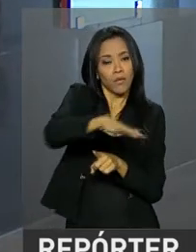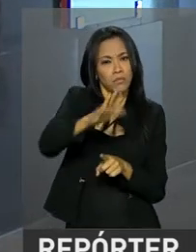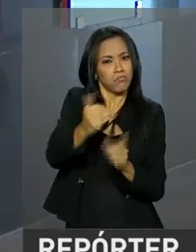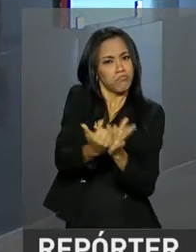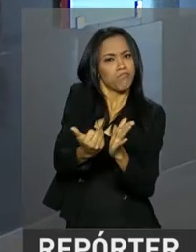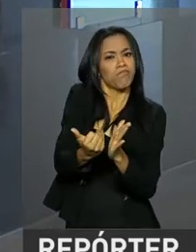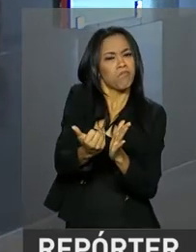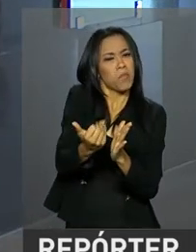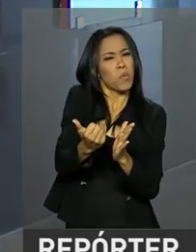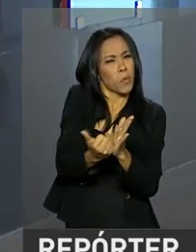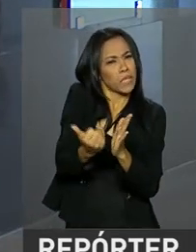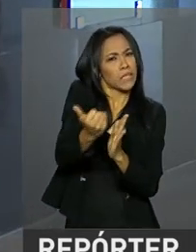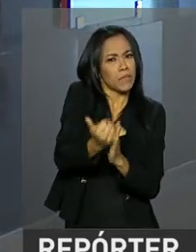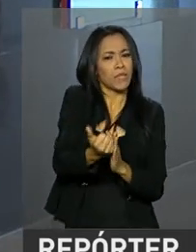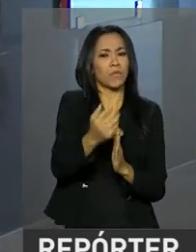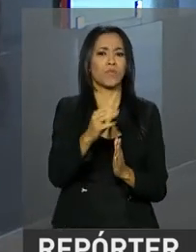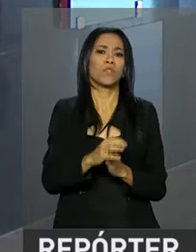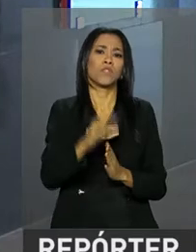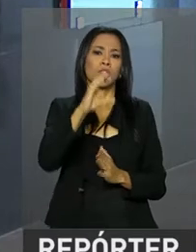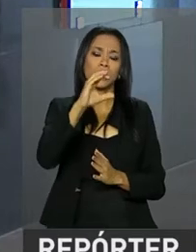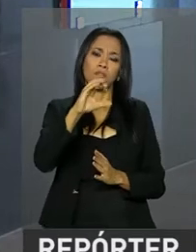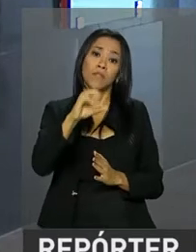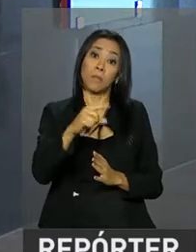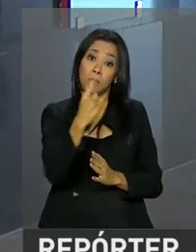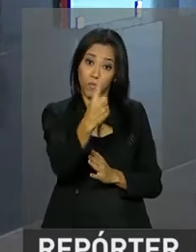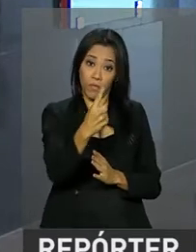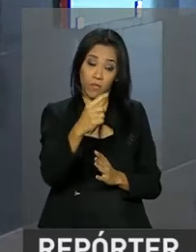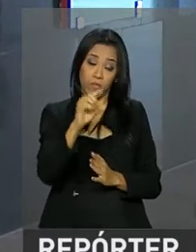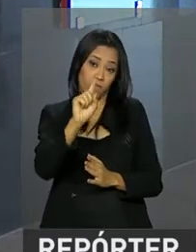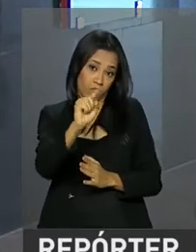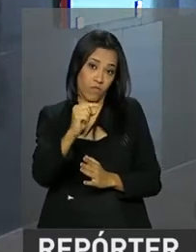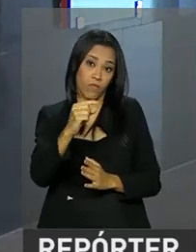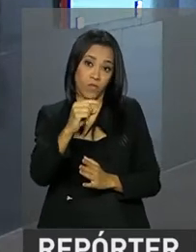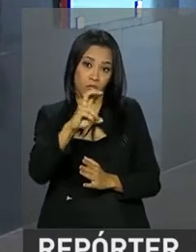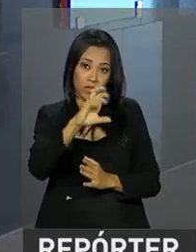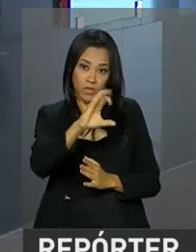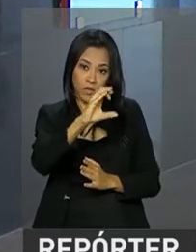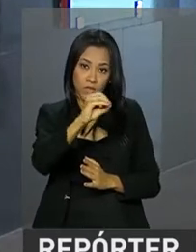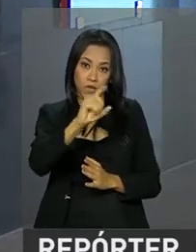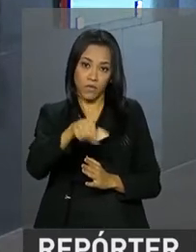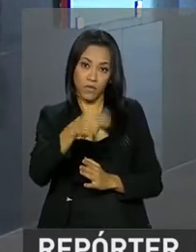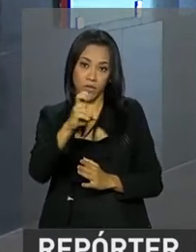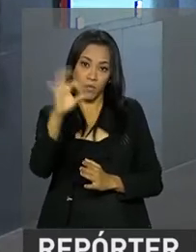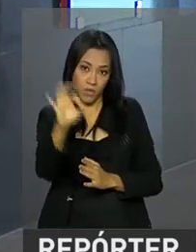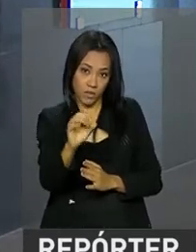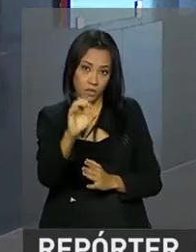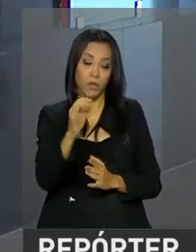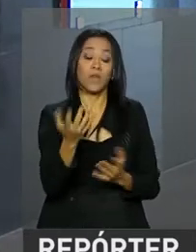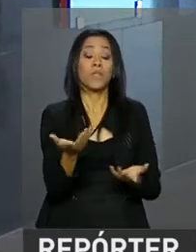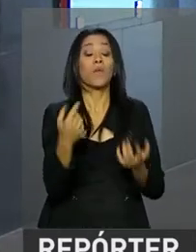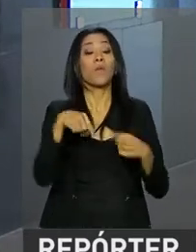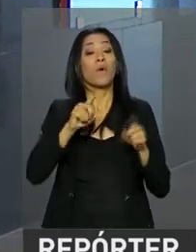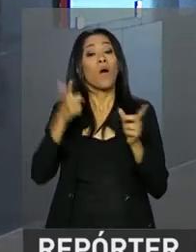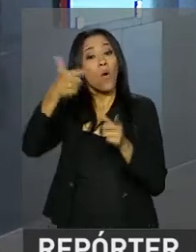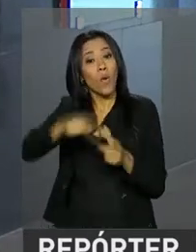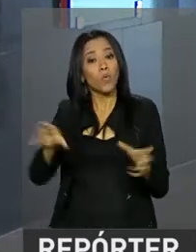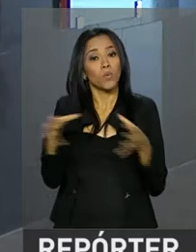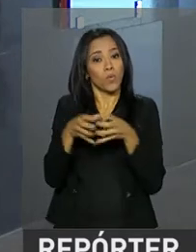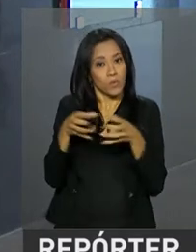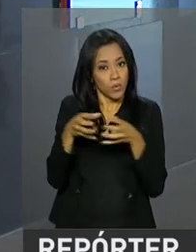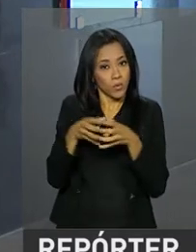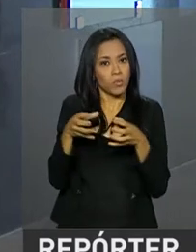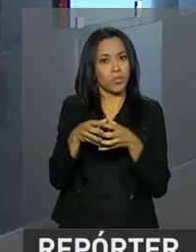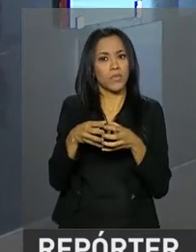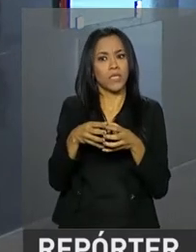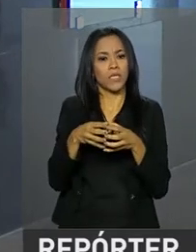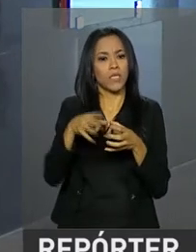de meio por cento para esse ano agora a o cd é uma organização internacional que reúne alguns dos países